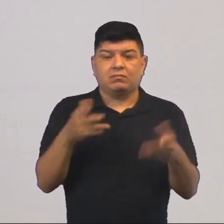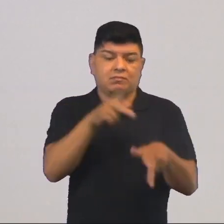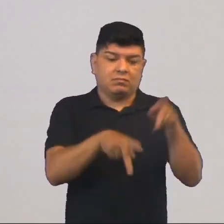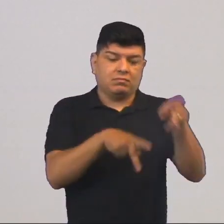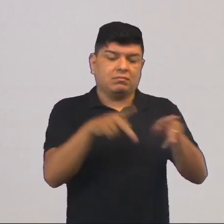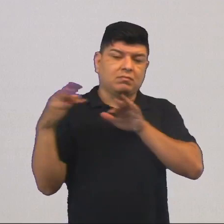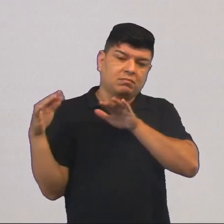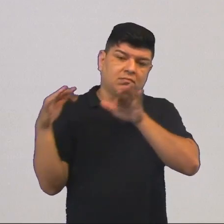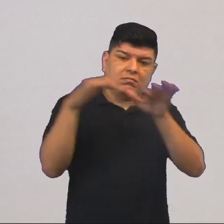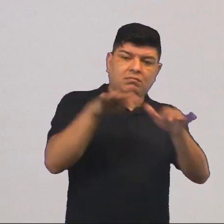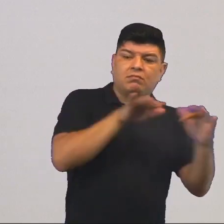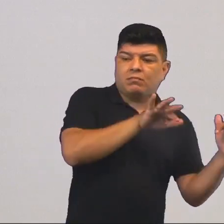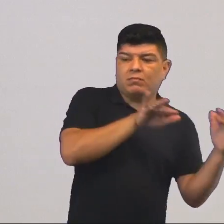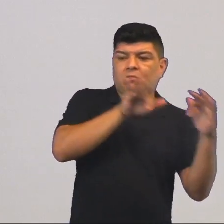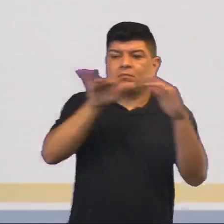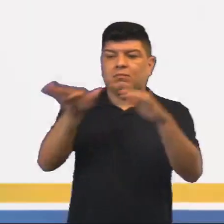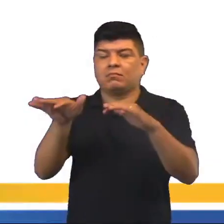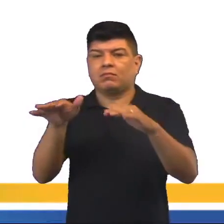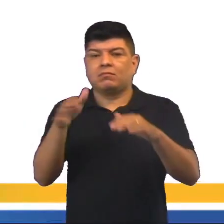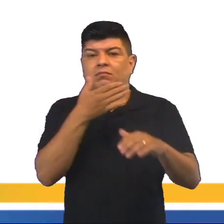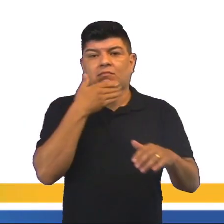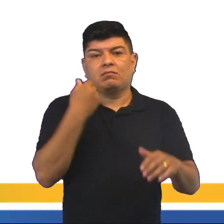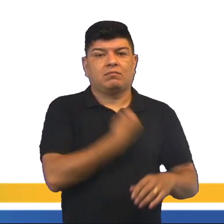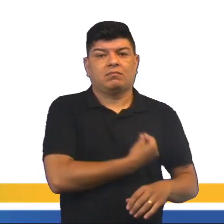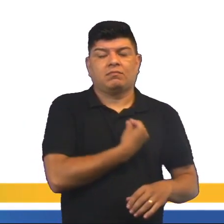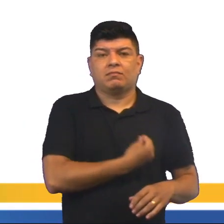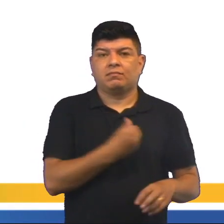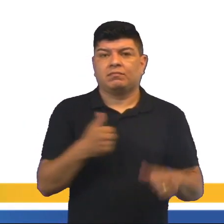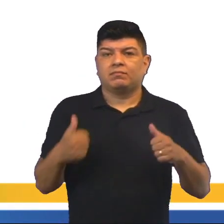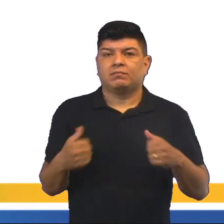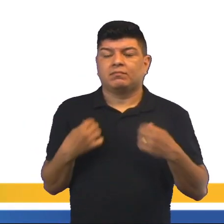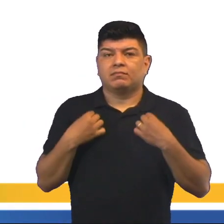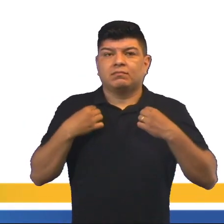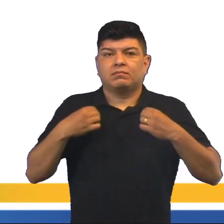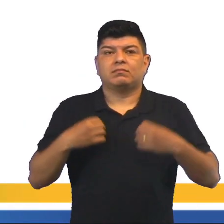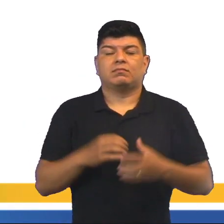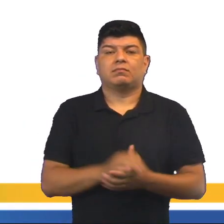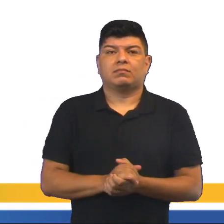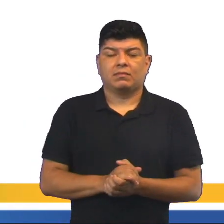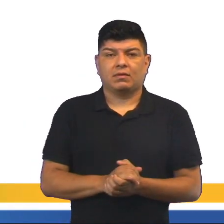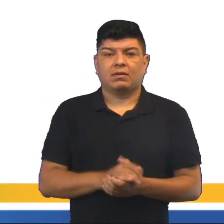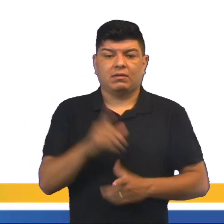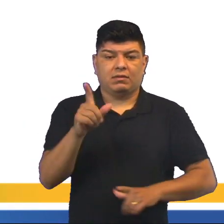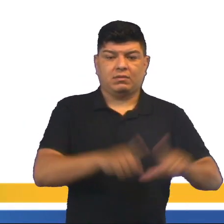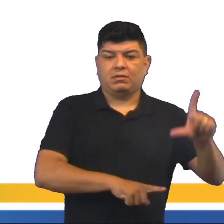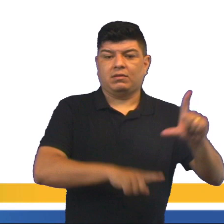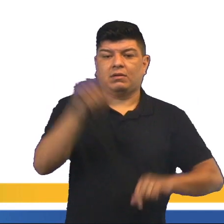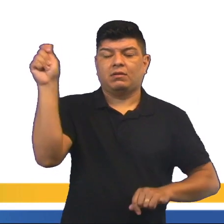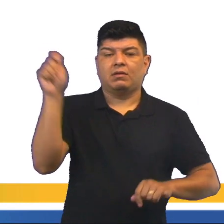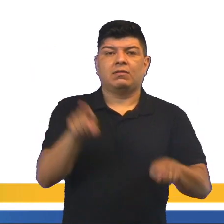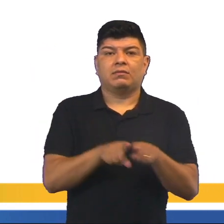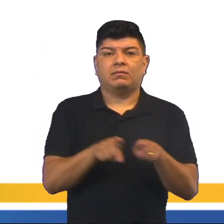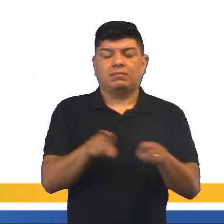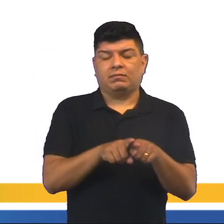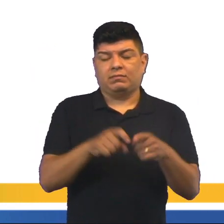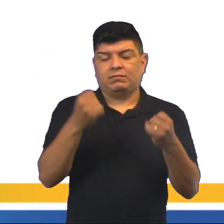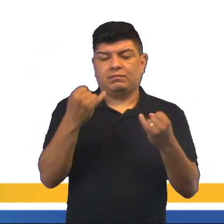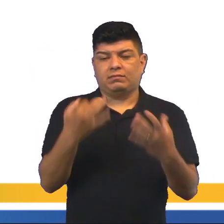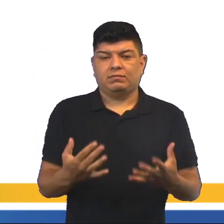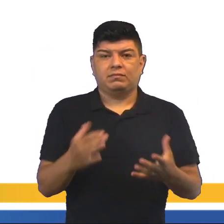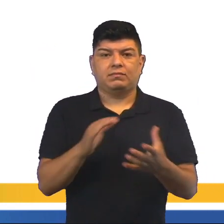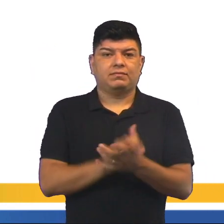se deslocar para áreas onde há melhores condições de vida, ok? E falando em relação ao Acre, como eu já citei também no